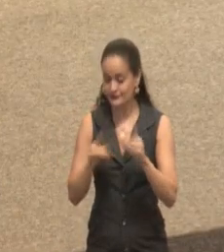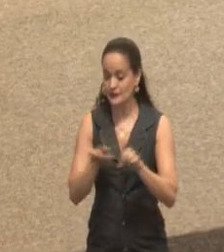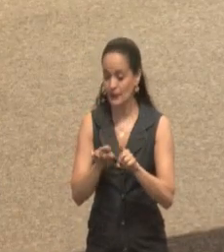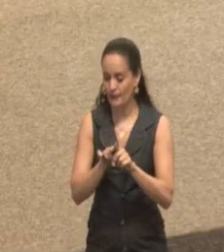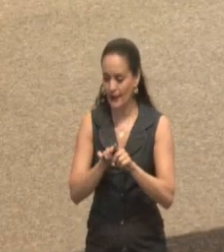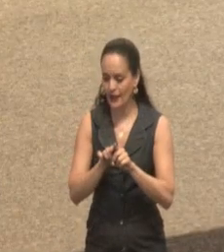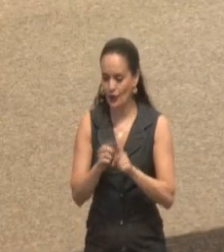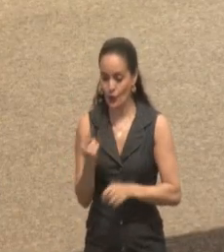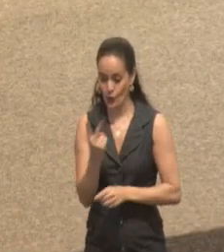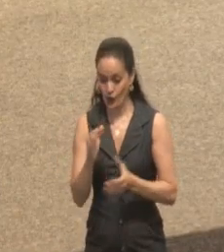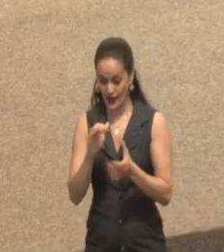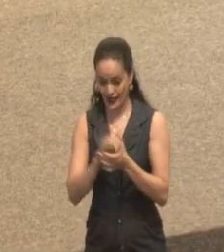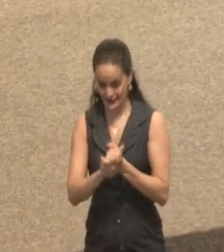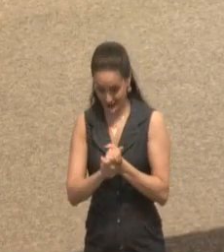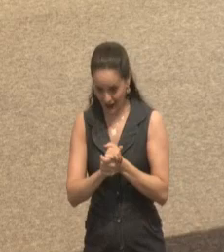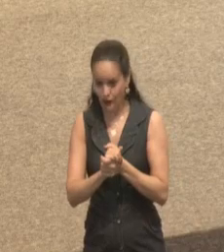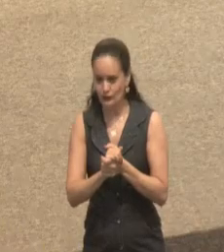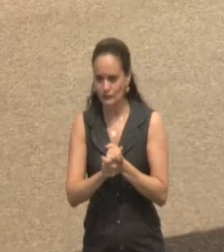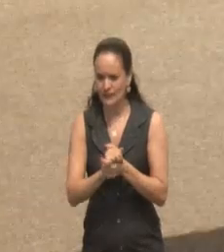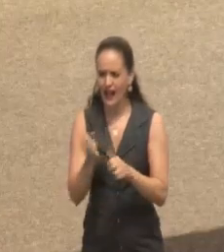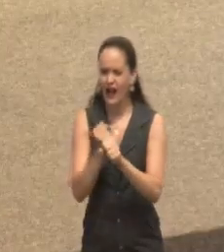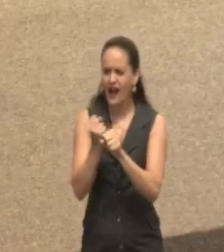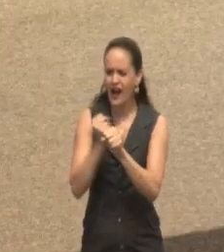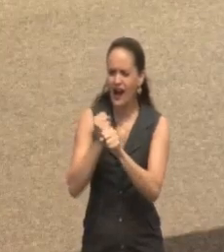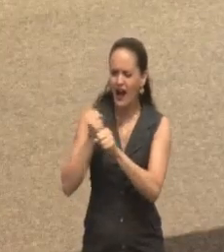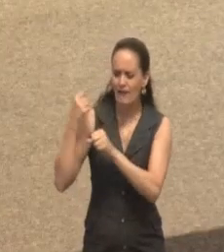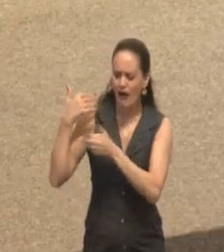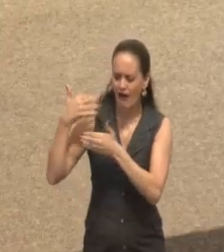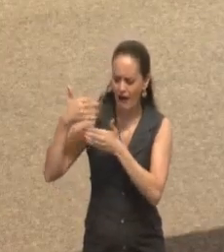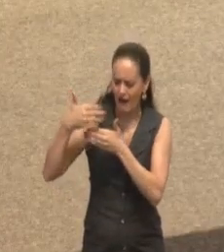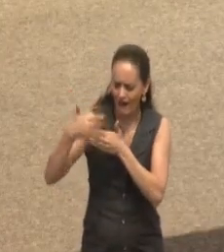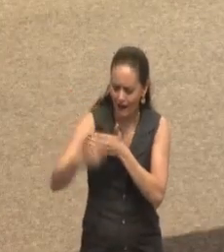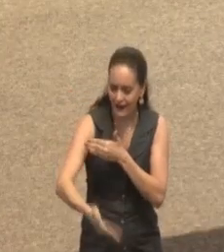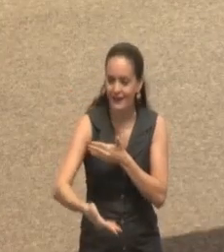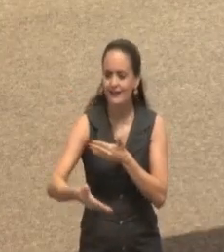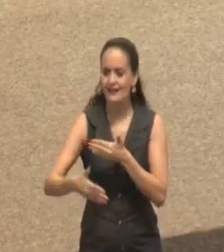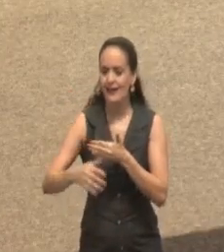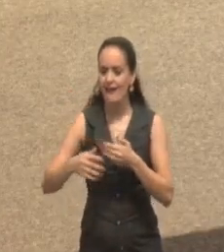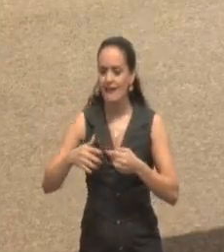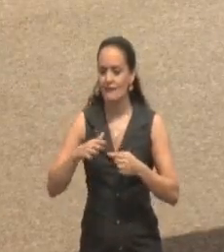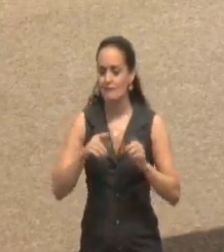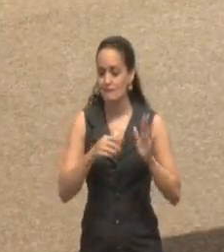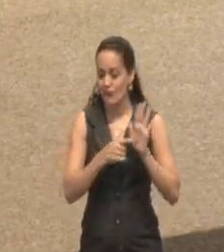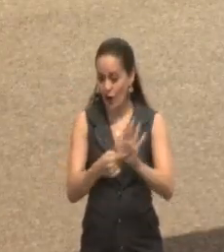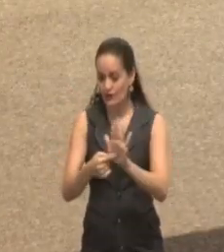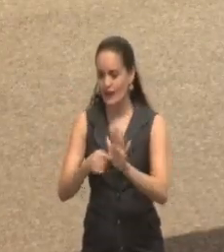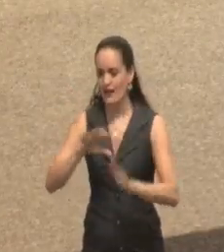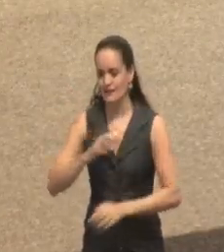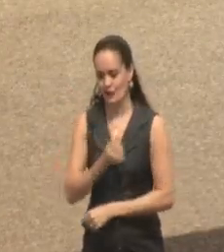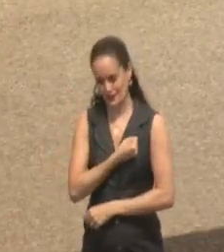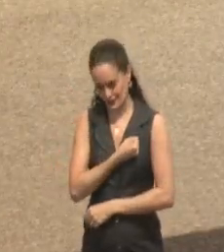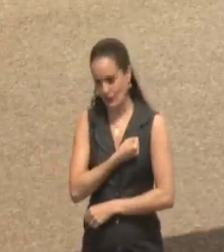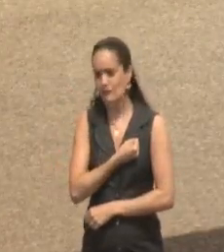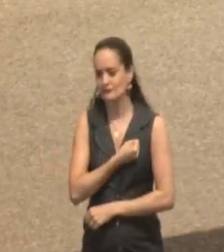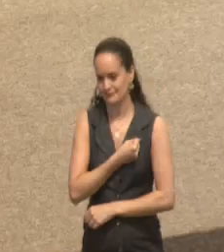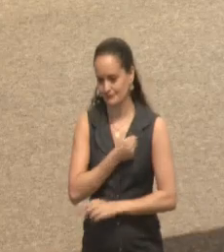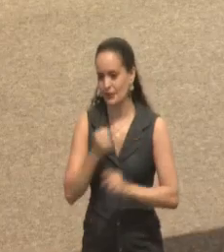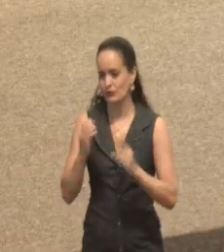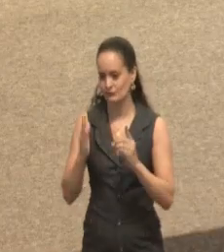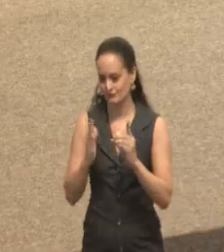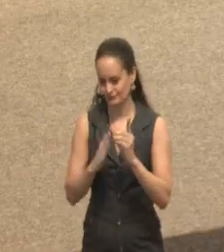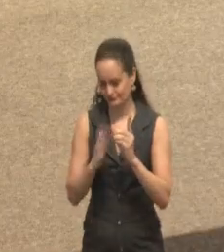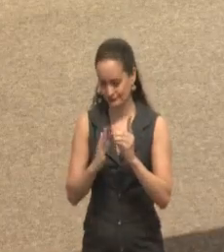do casal Krieger, que há anos levam as boas novas da salvação para os indígenas.